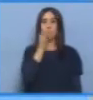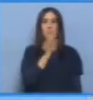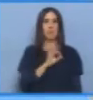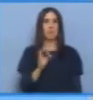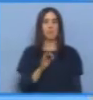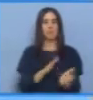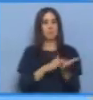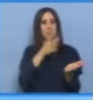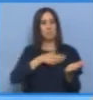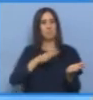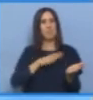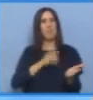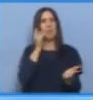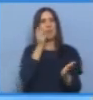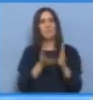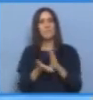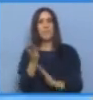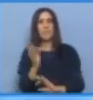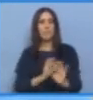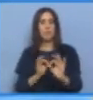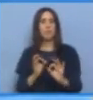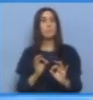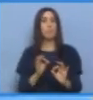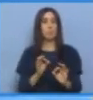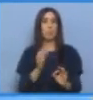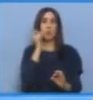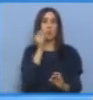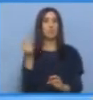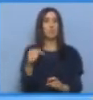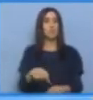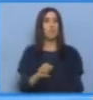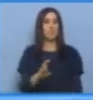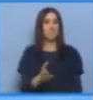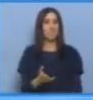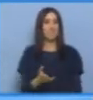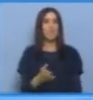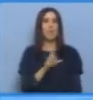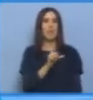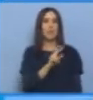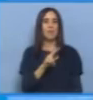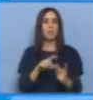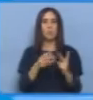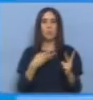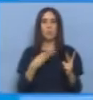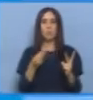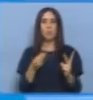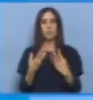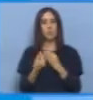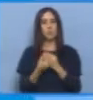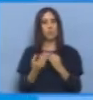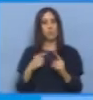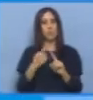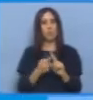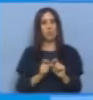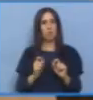estes testemunhos, tanto de quem se prepara para partir, como de quem já regressou. Tanto a Lara como o Pedro fizeram o caminho connosco durante um